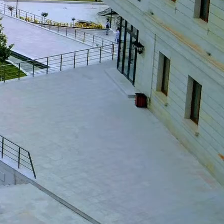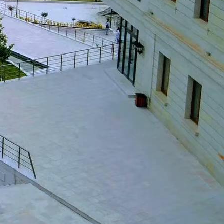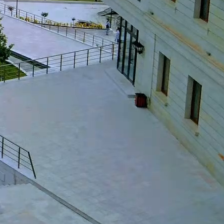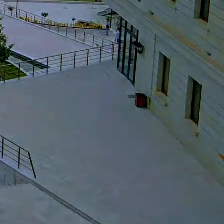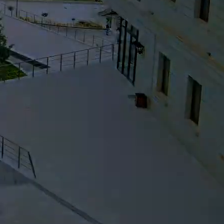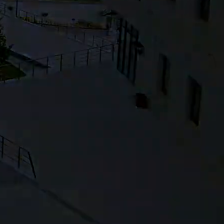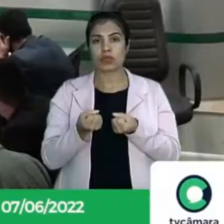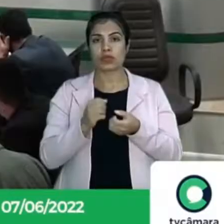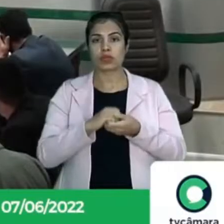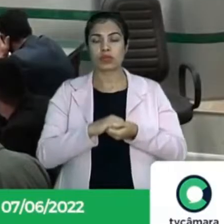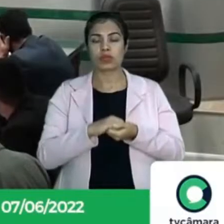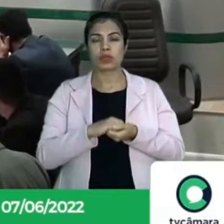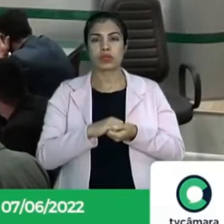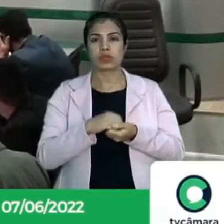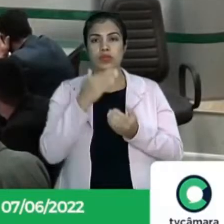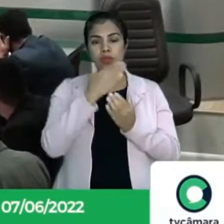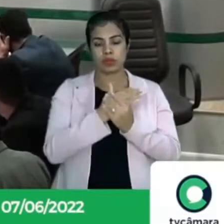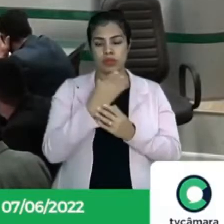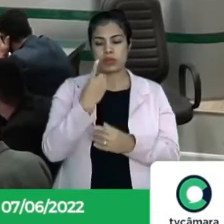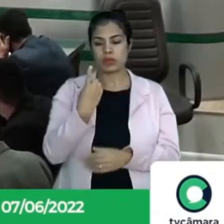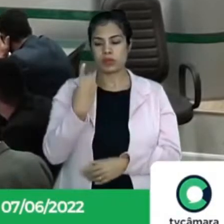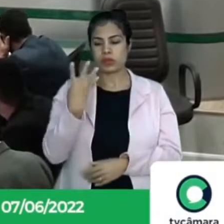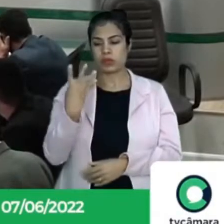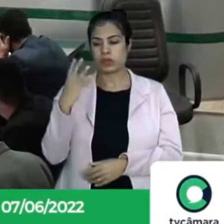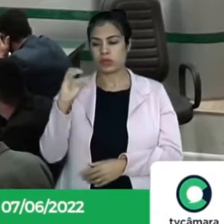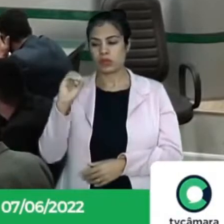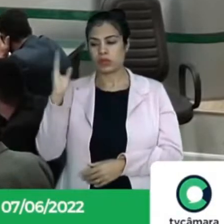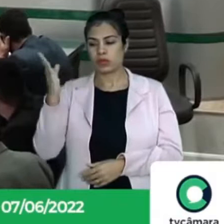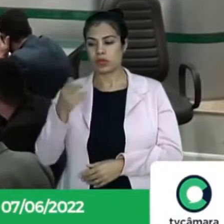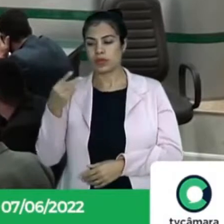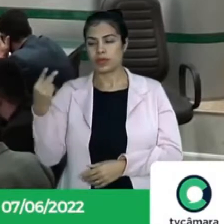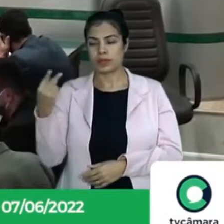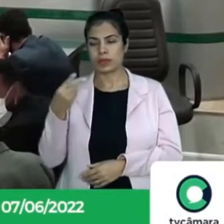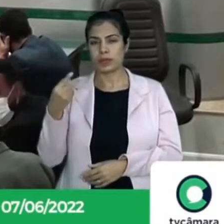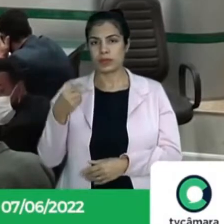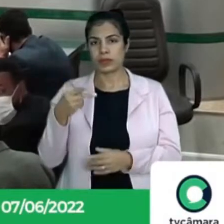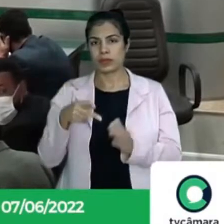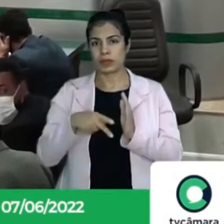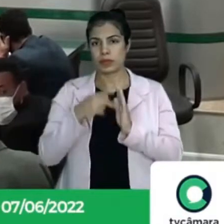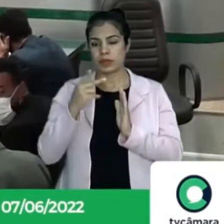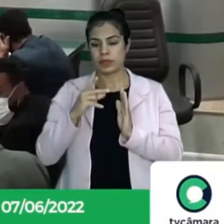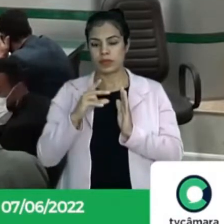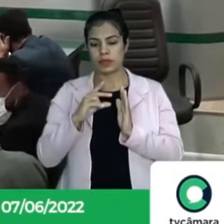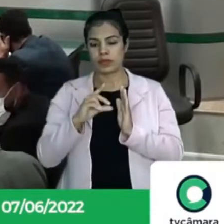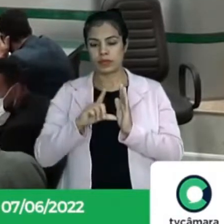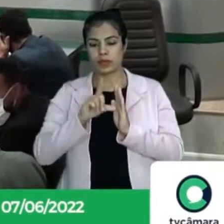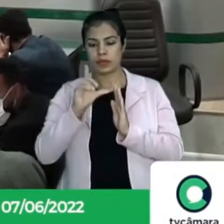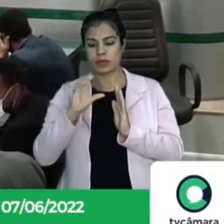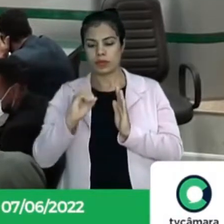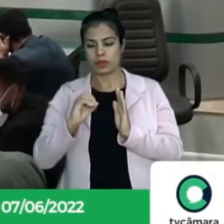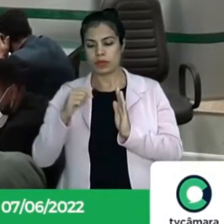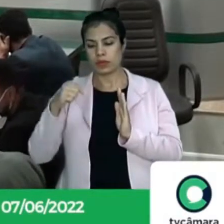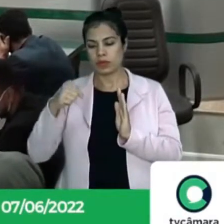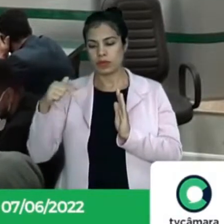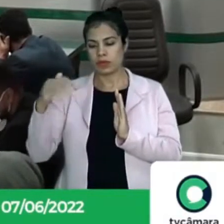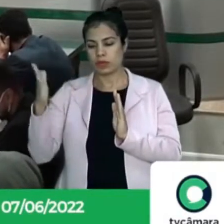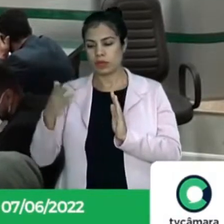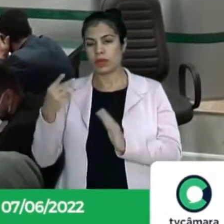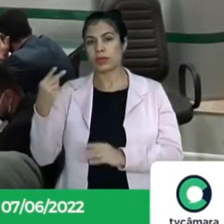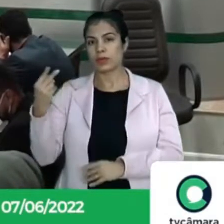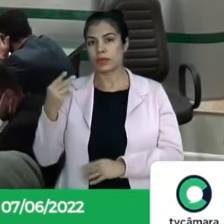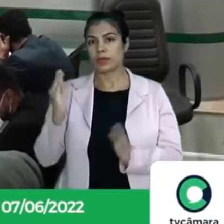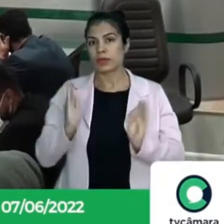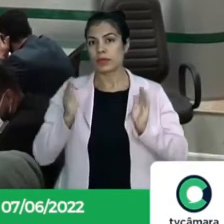Itapevi o processo número 140/2002 projeto de lei nº 0 77/2000 e